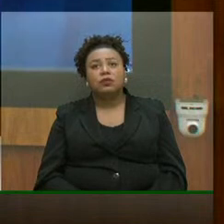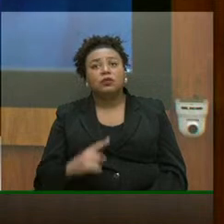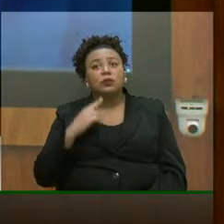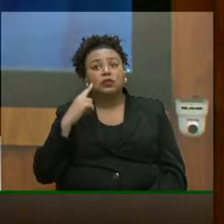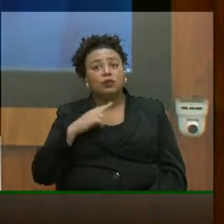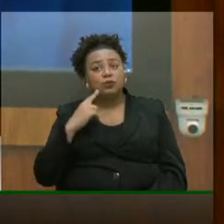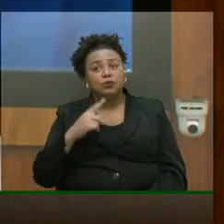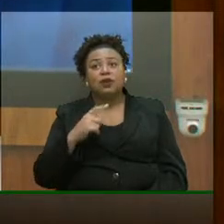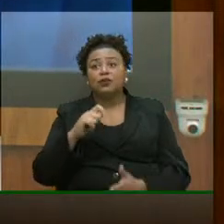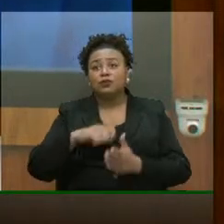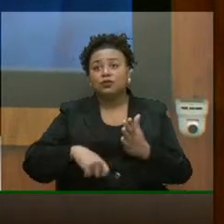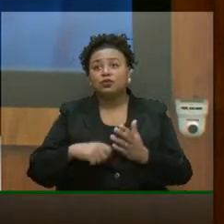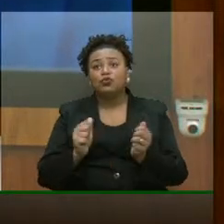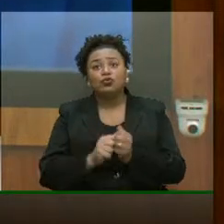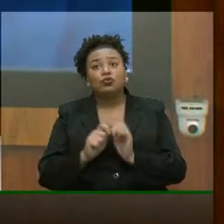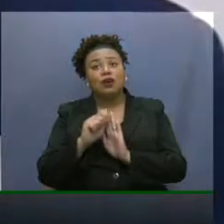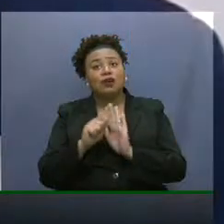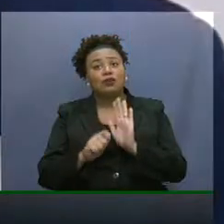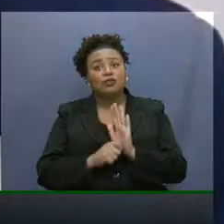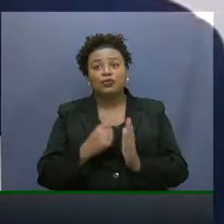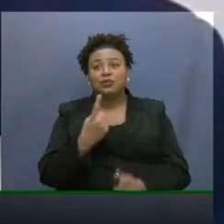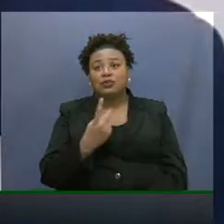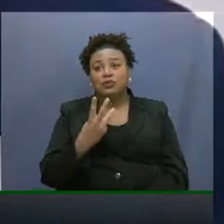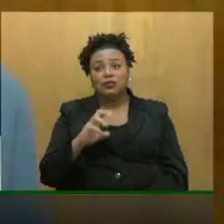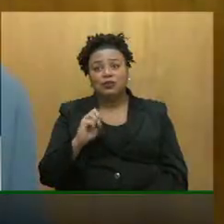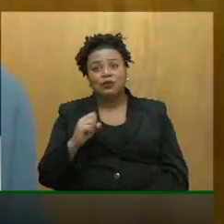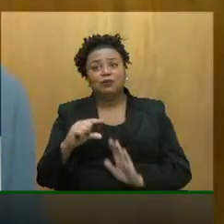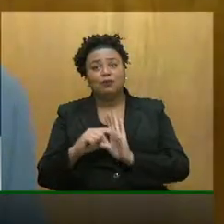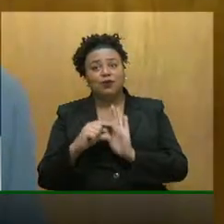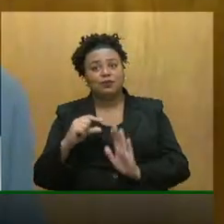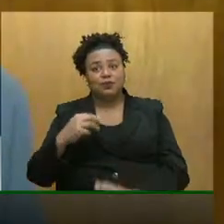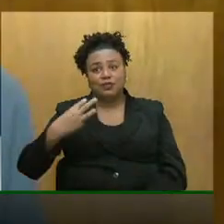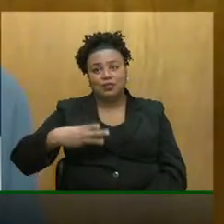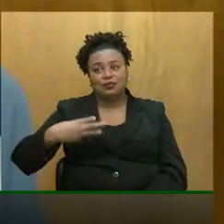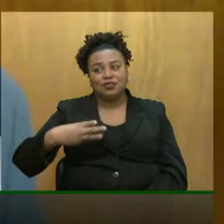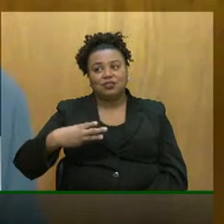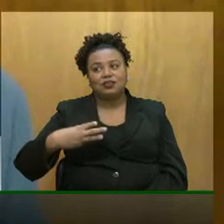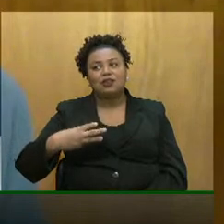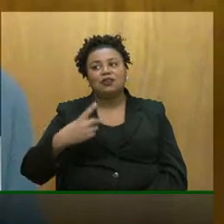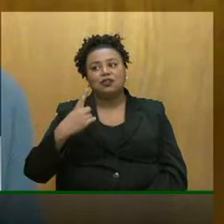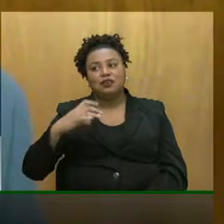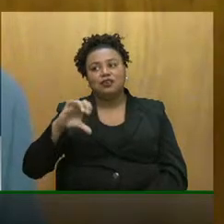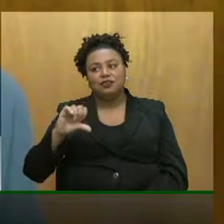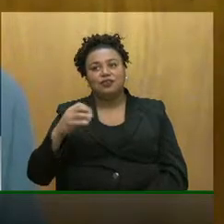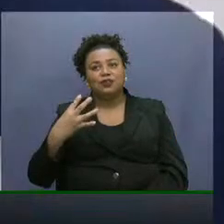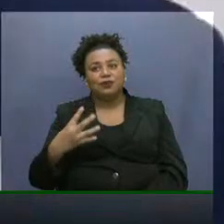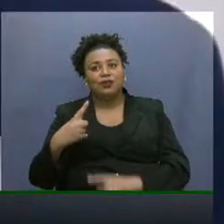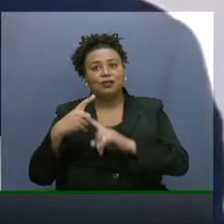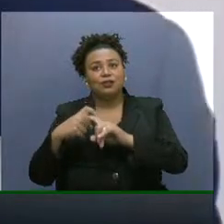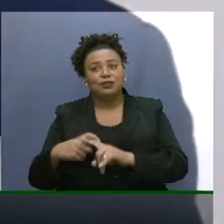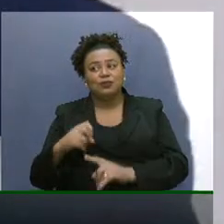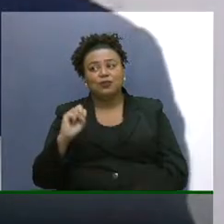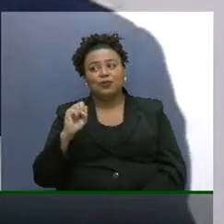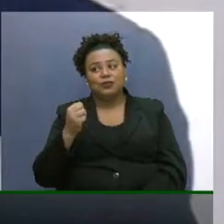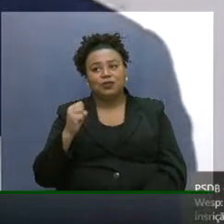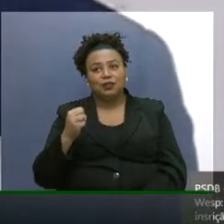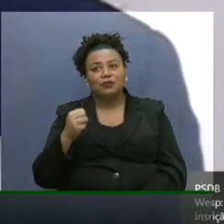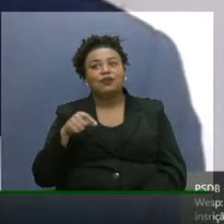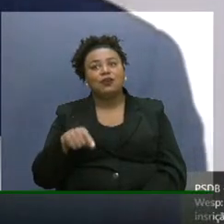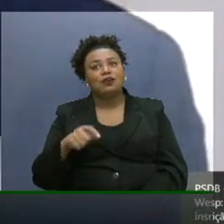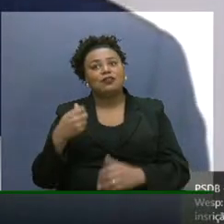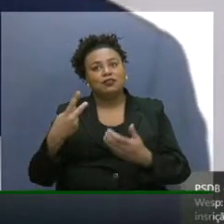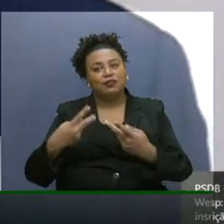deputado signatário requer, com base nos artigos 138, parágrafo 3º e 194, inciso 8º, do Regimento Interno da